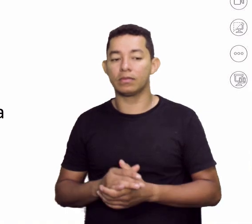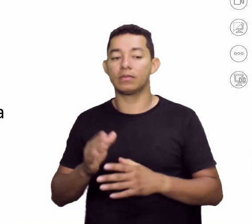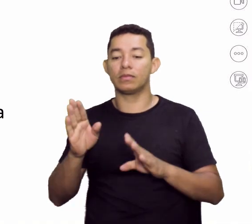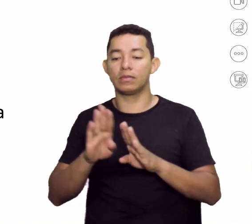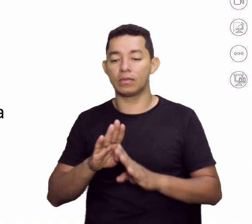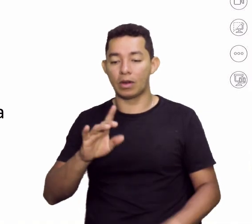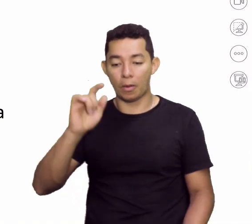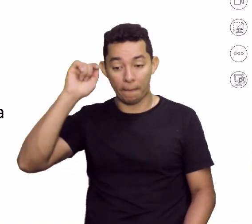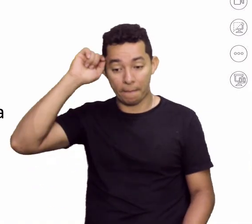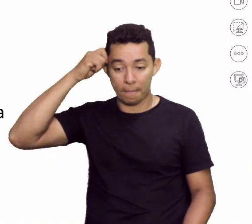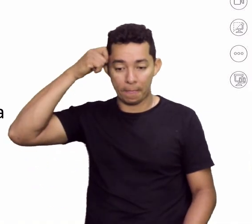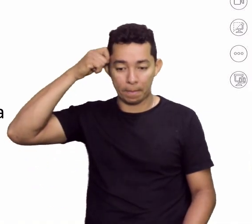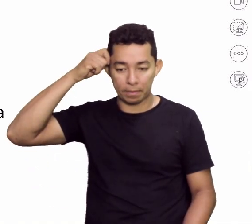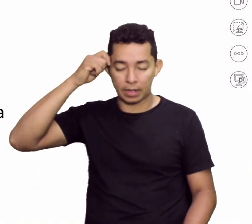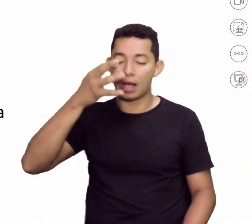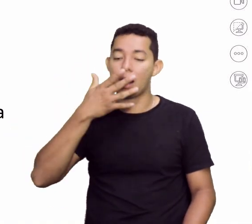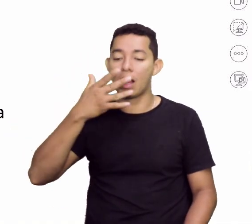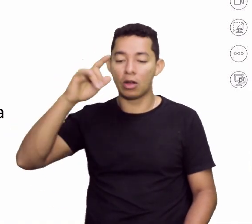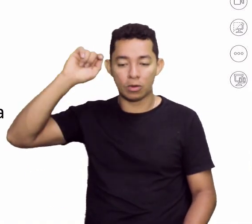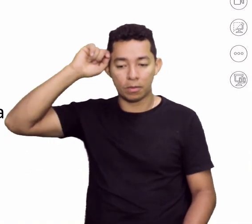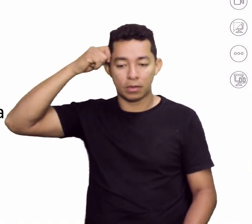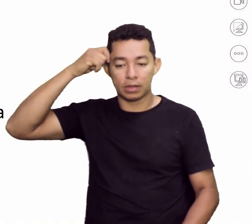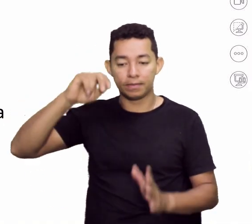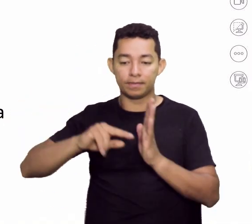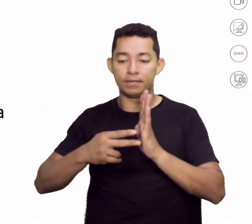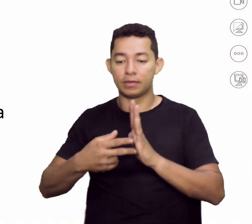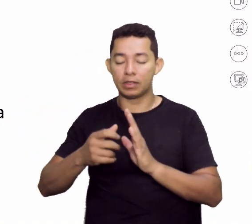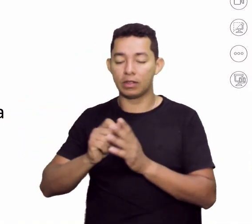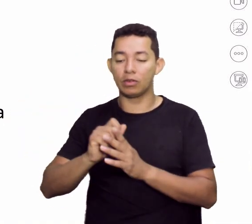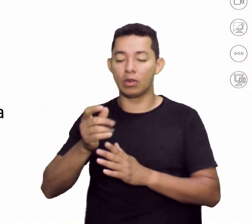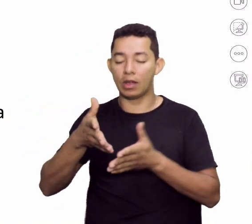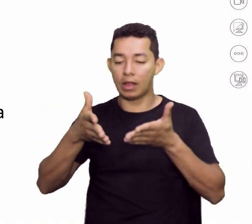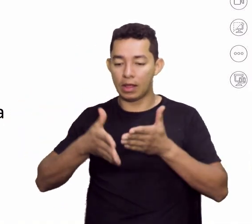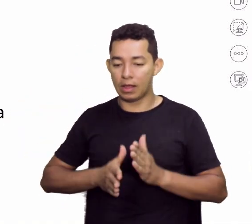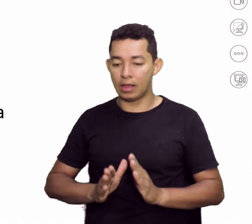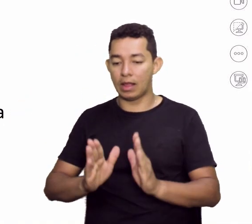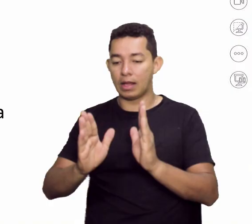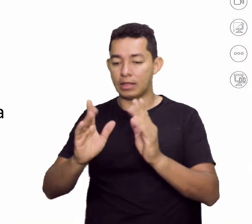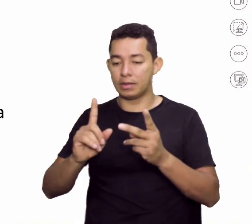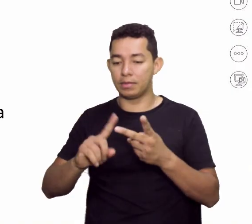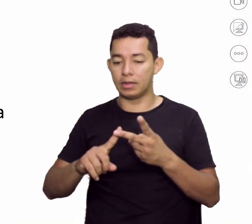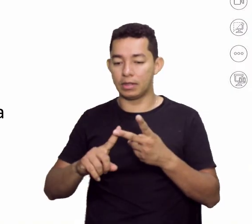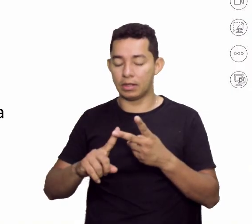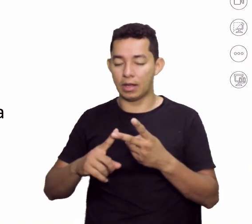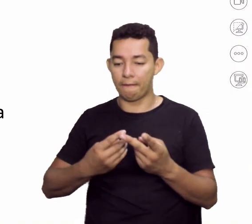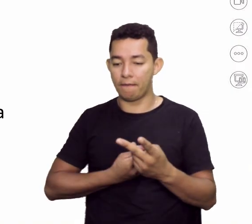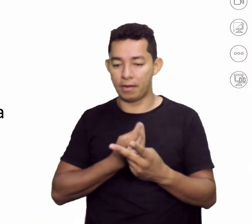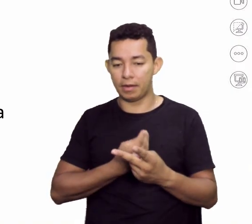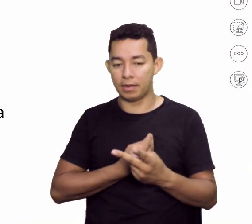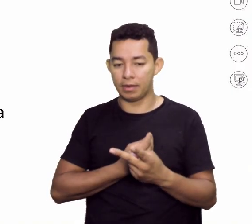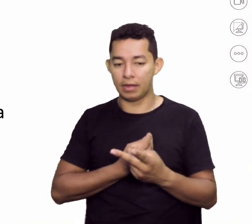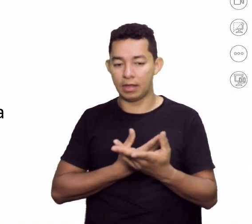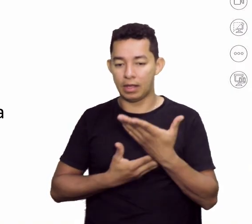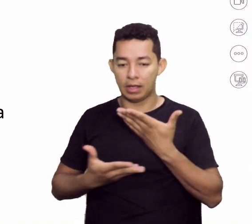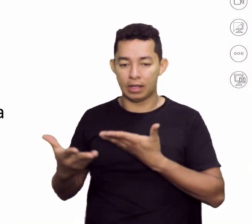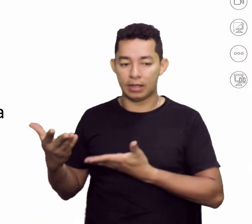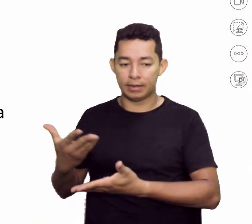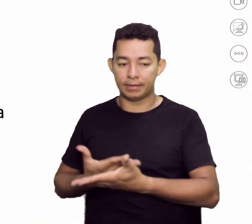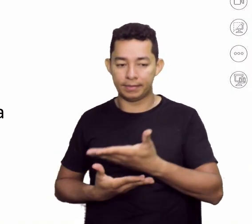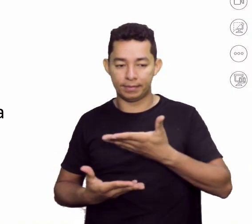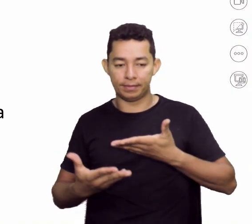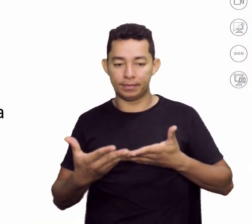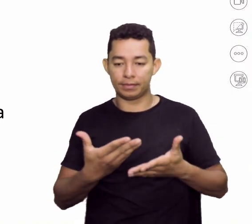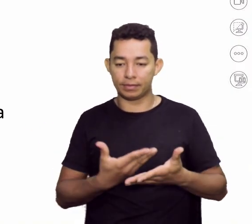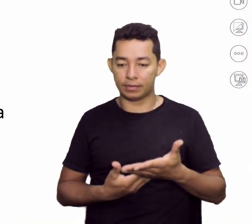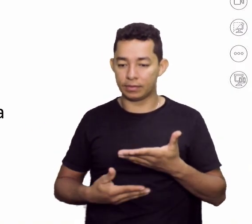preto? O preto simbolizava fertilidade e renascimento, ligado ao lodo